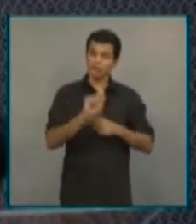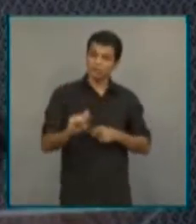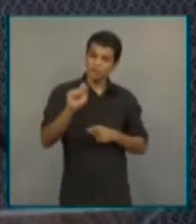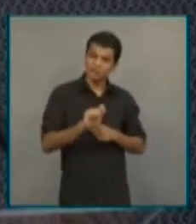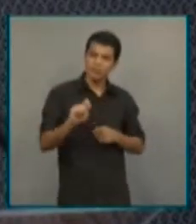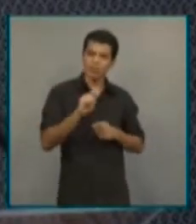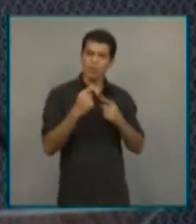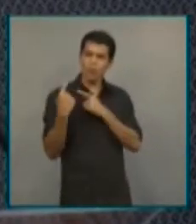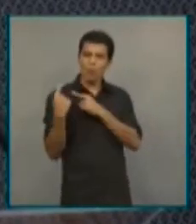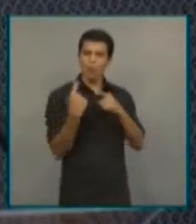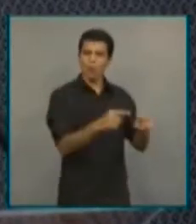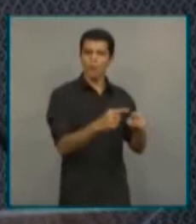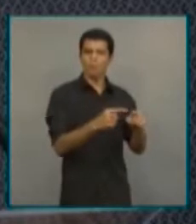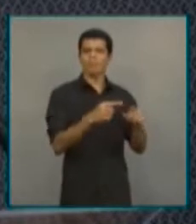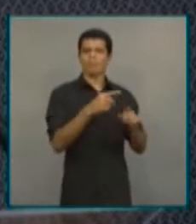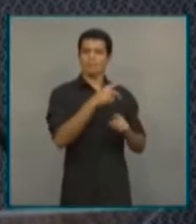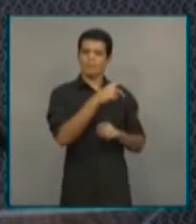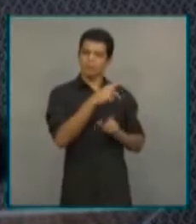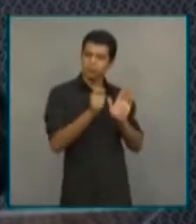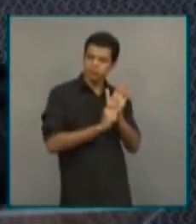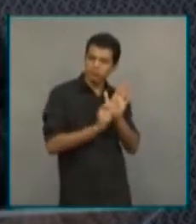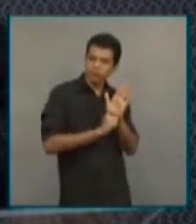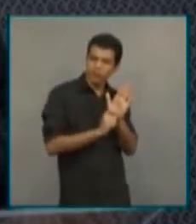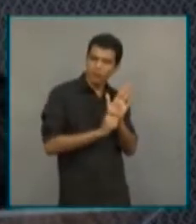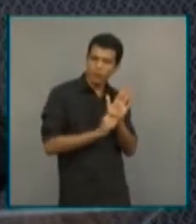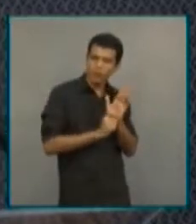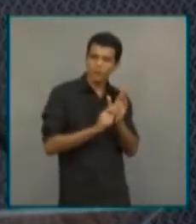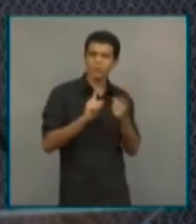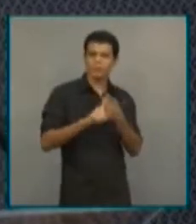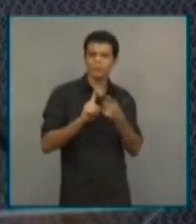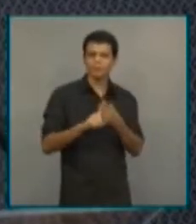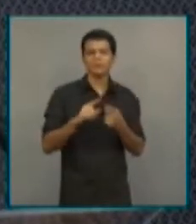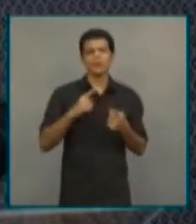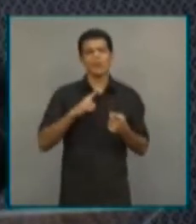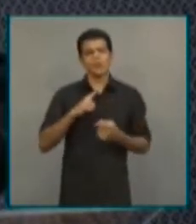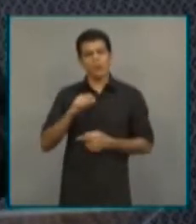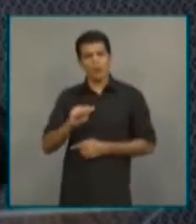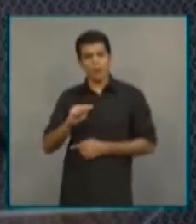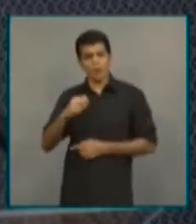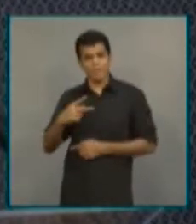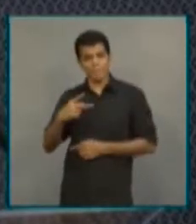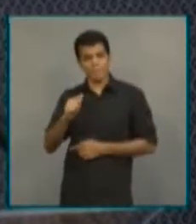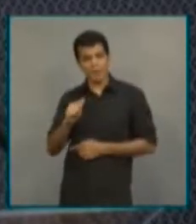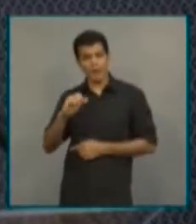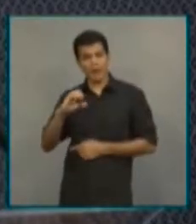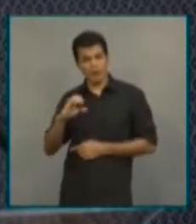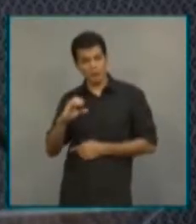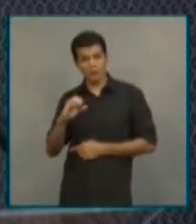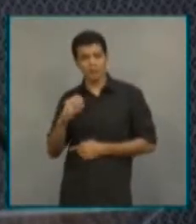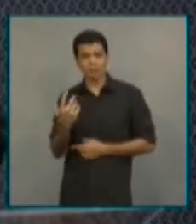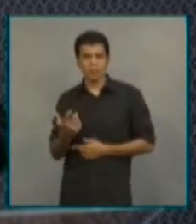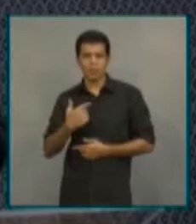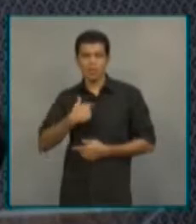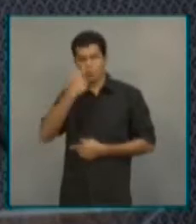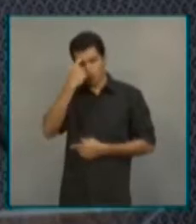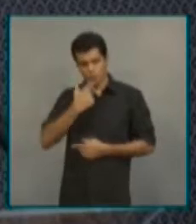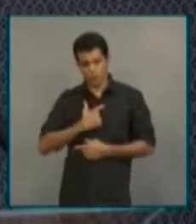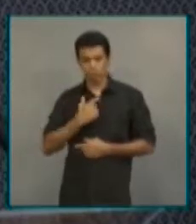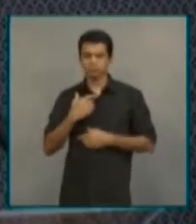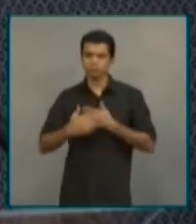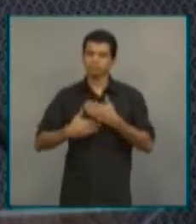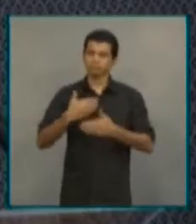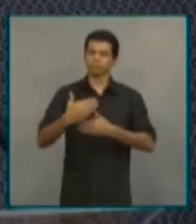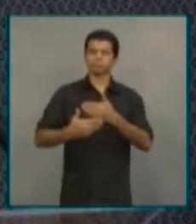de nível internacional, que é a APAC. Isso antes de me tornar